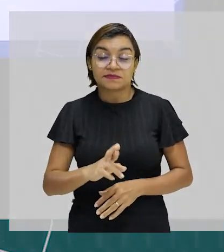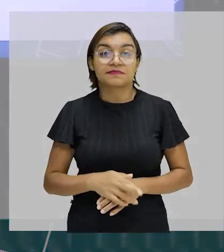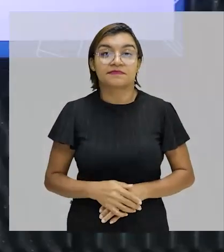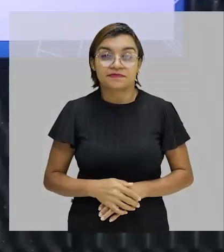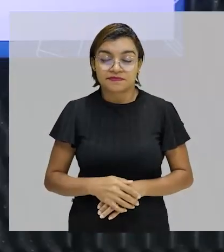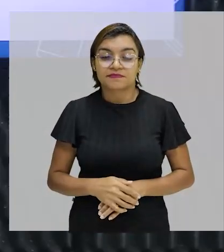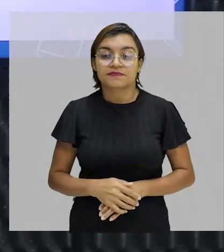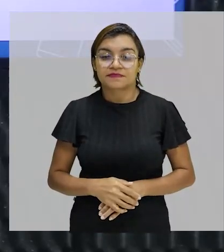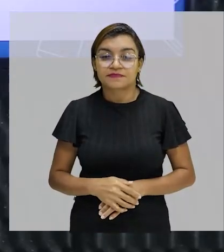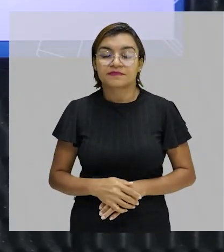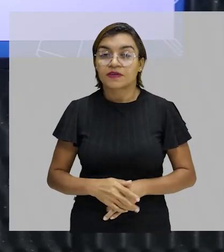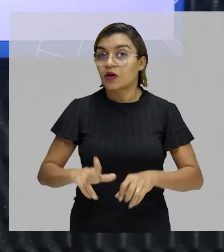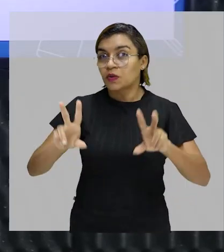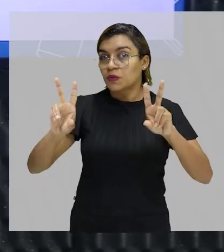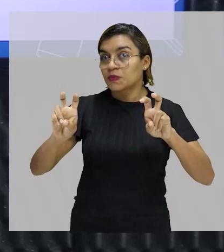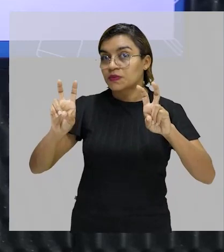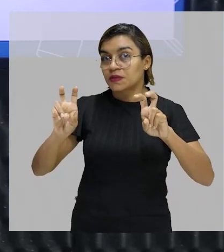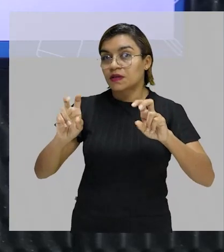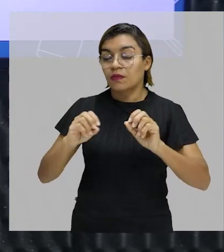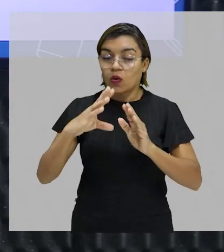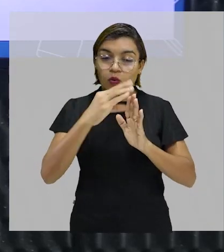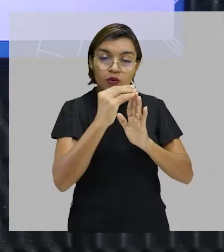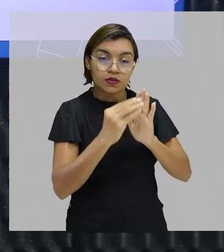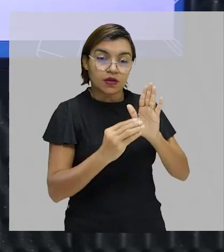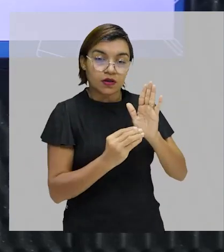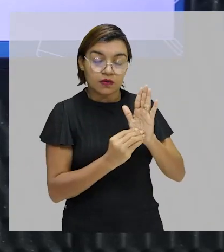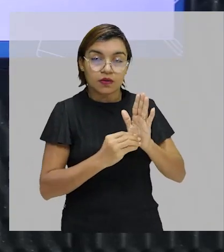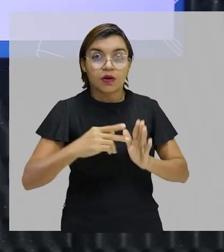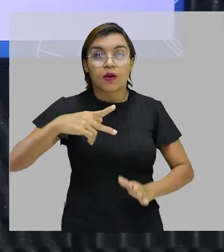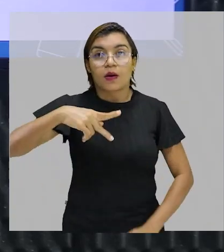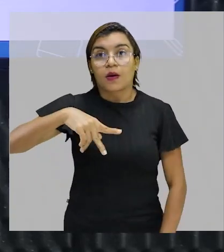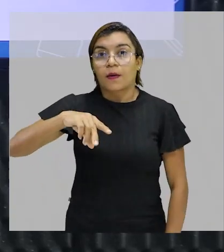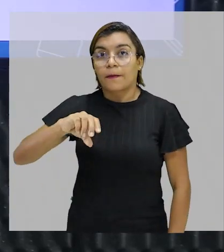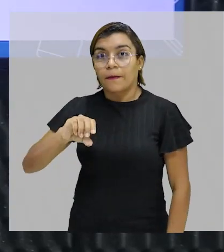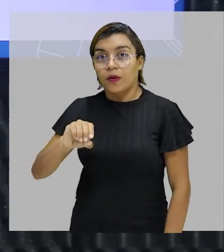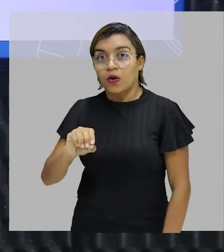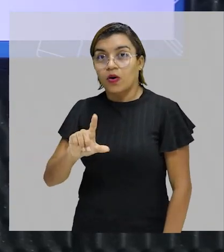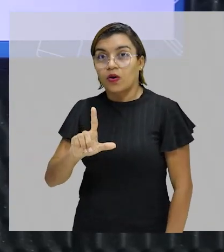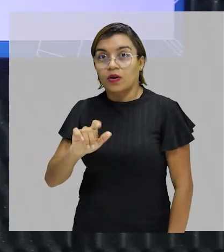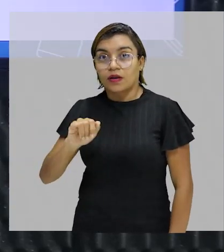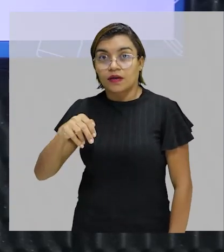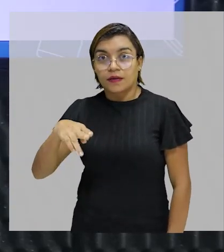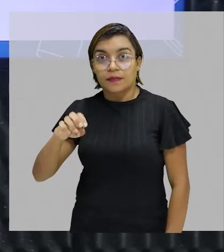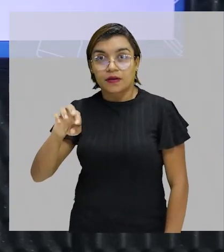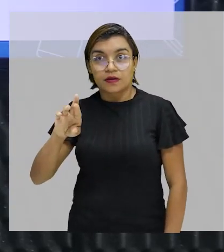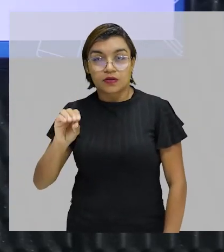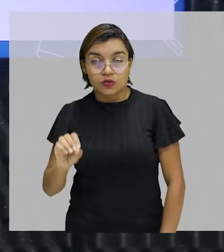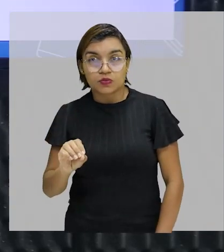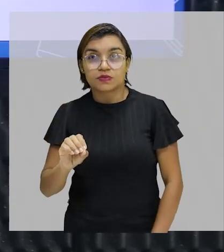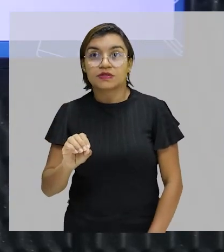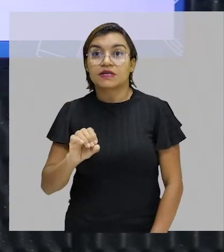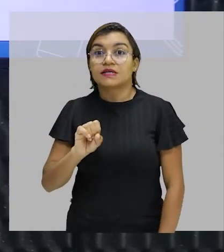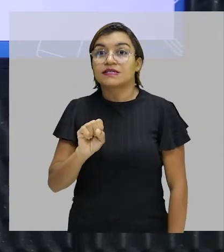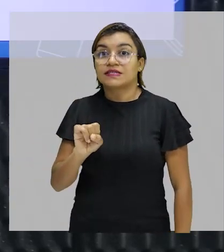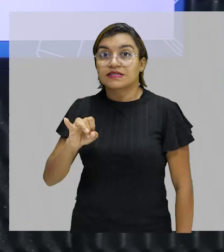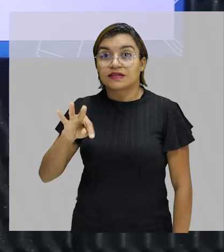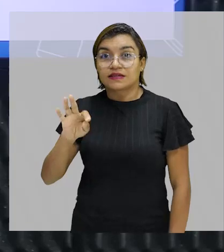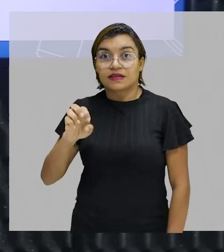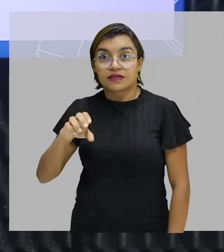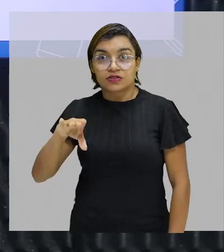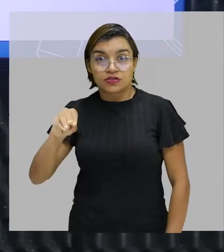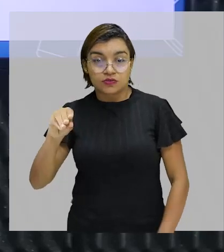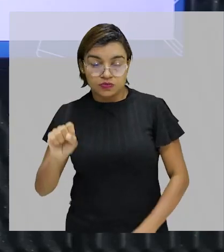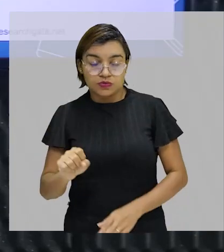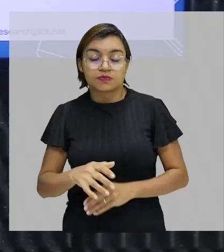esse tópico, esse conteúdo dos polímeros, né, os polímeros sintéticos, isso fique bem fixado na